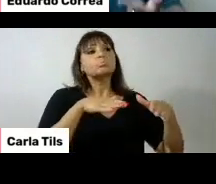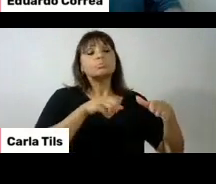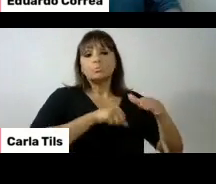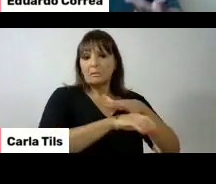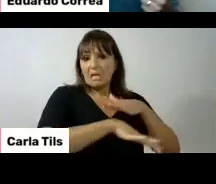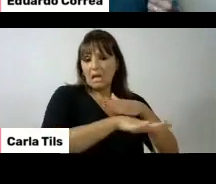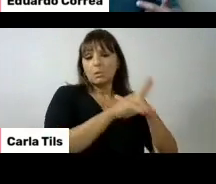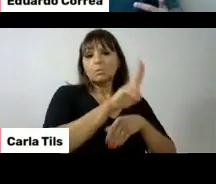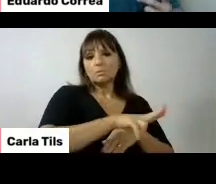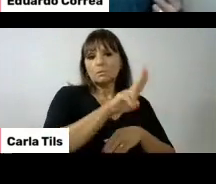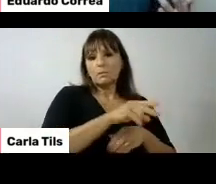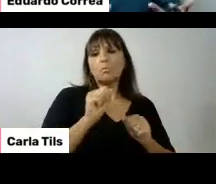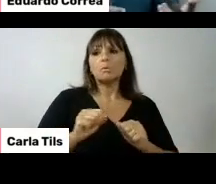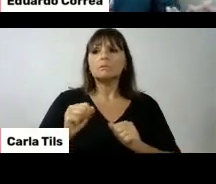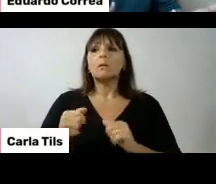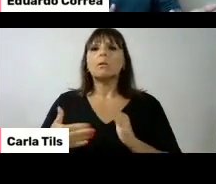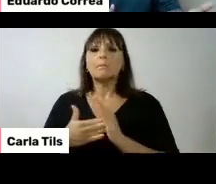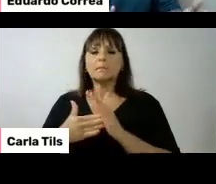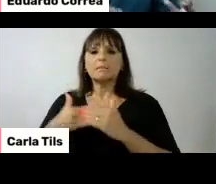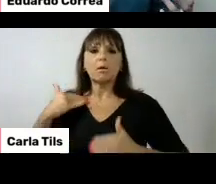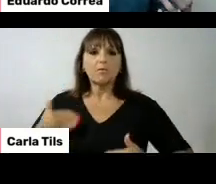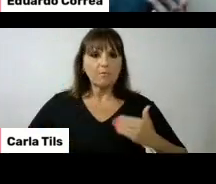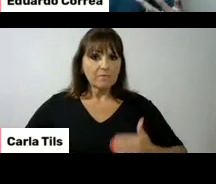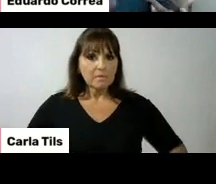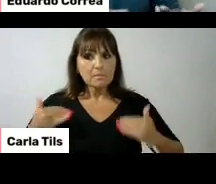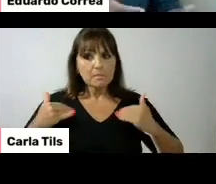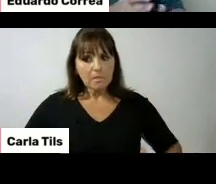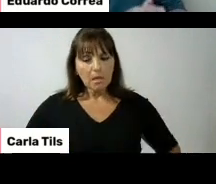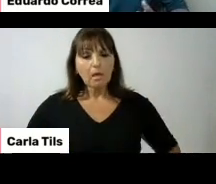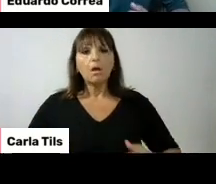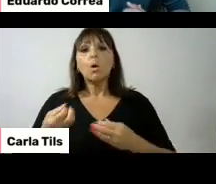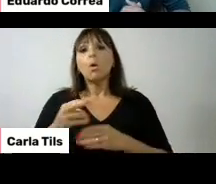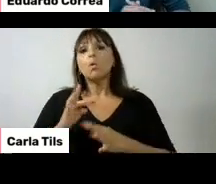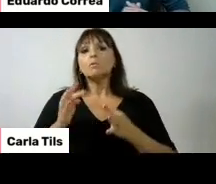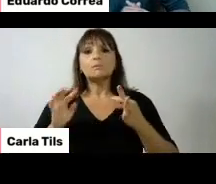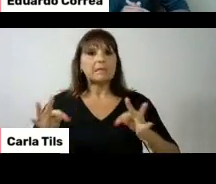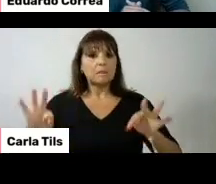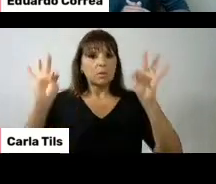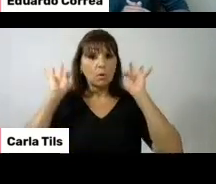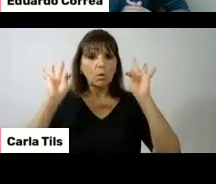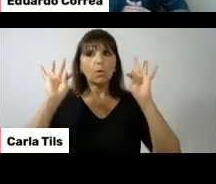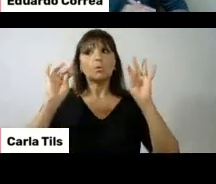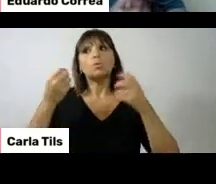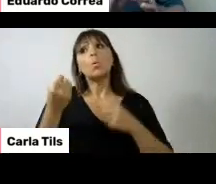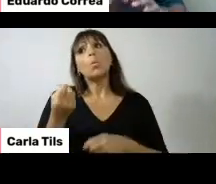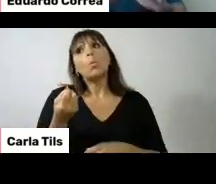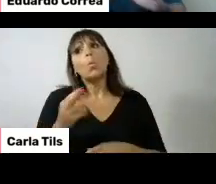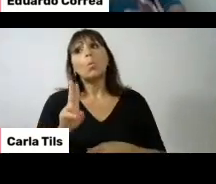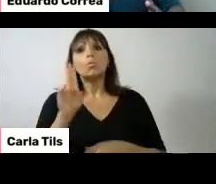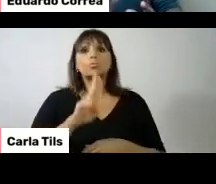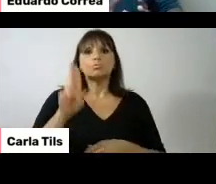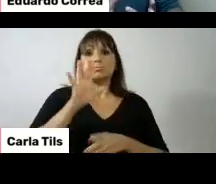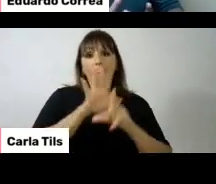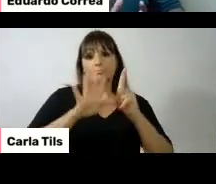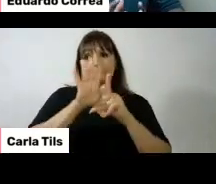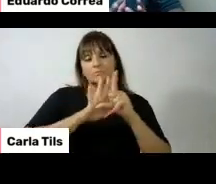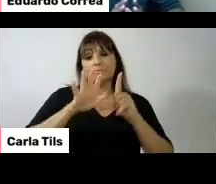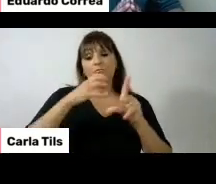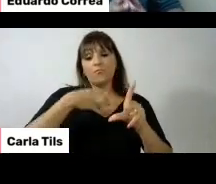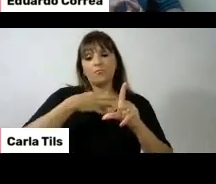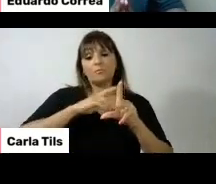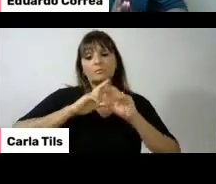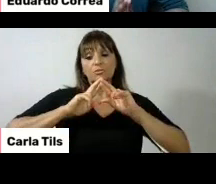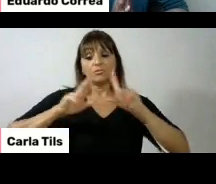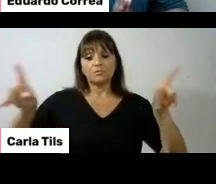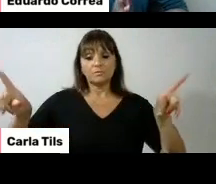pode ter uma limitação tecnológica, ou a pessoa em si, ela gostaria de utilizar a plataforma de uma outra forma. Isso é bem interessante porque a